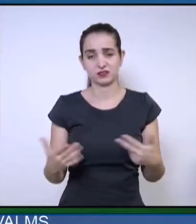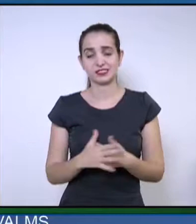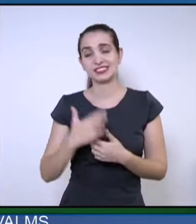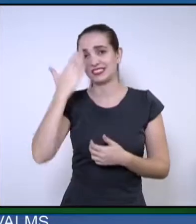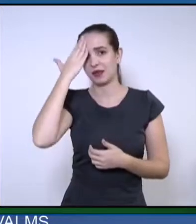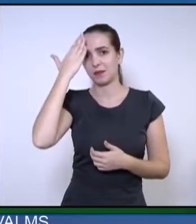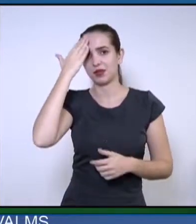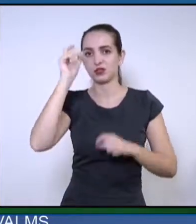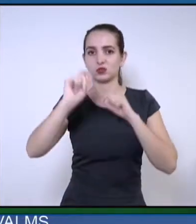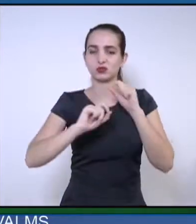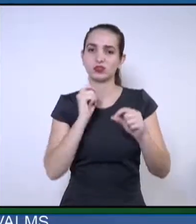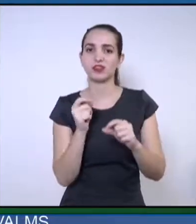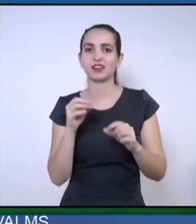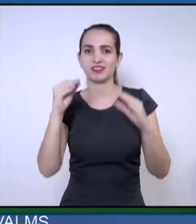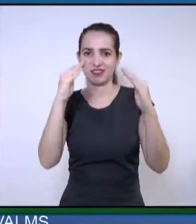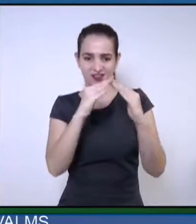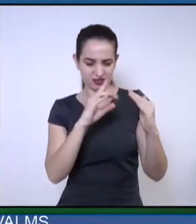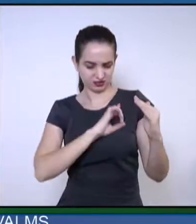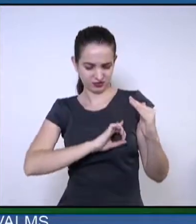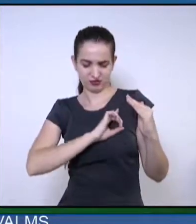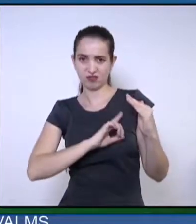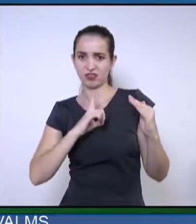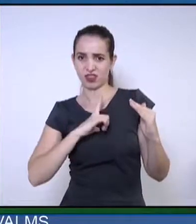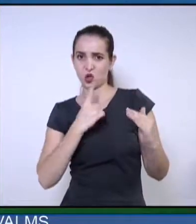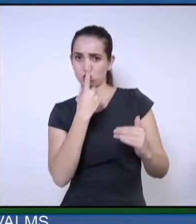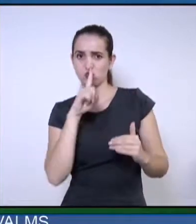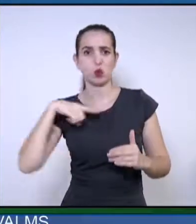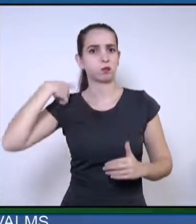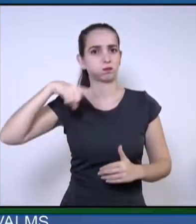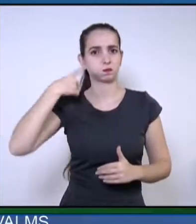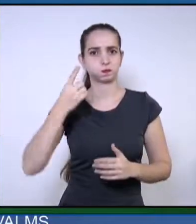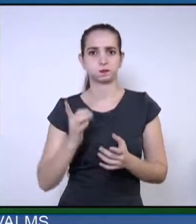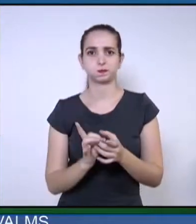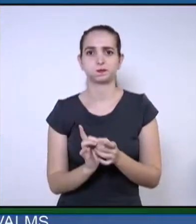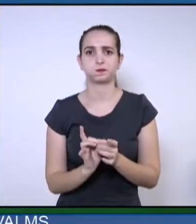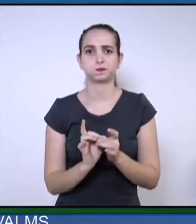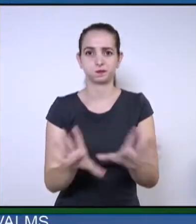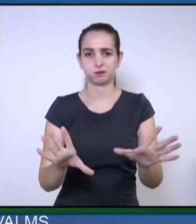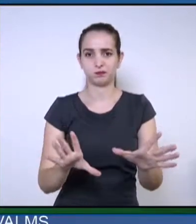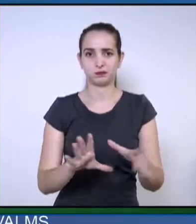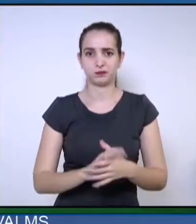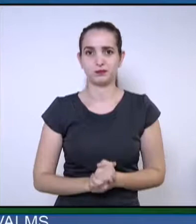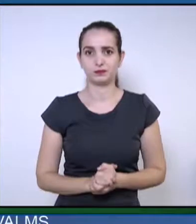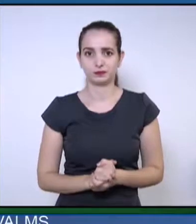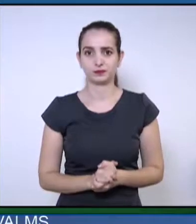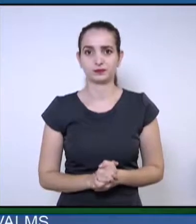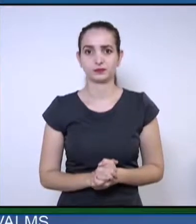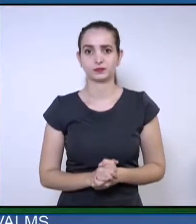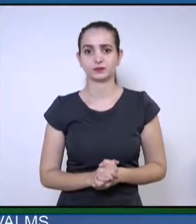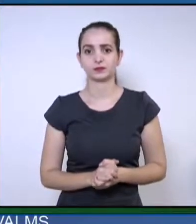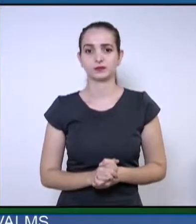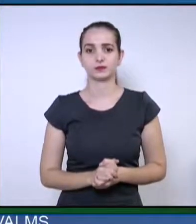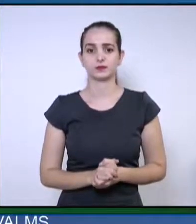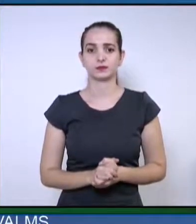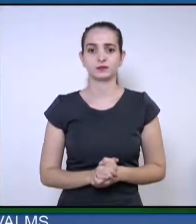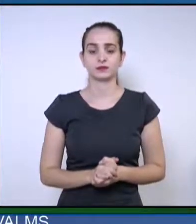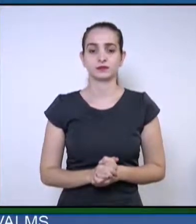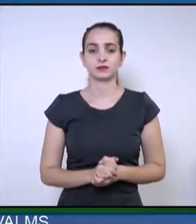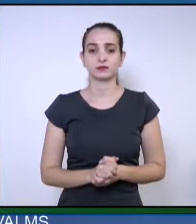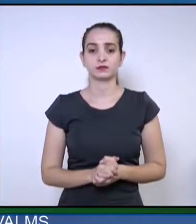que na porta de uma delegacia já existe lá um advogado para ele colocar em liberdade, caso venha